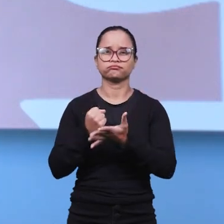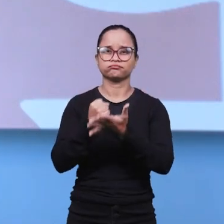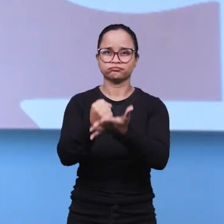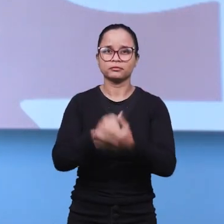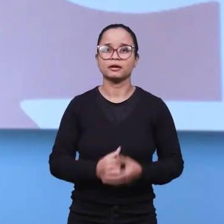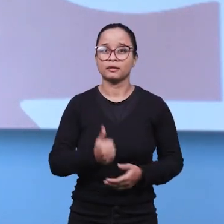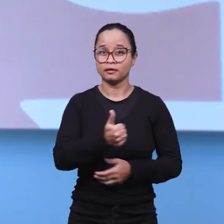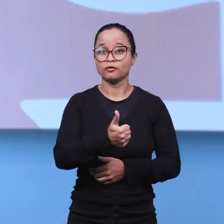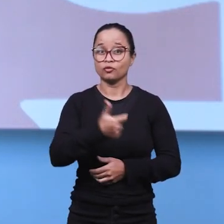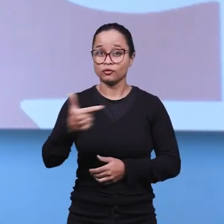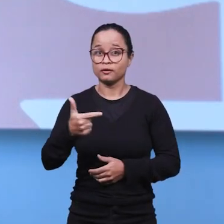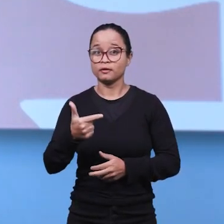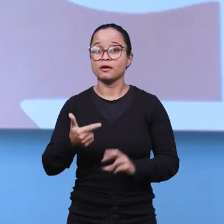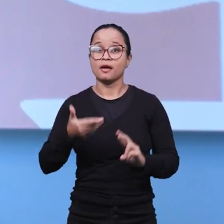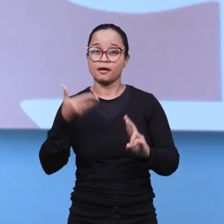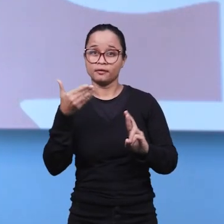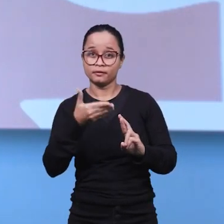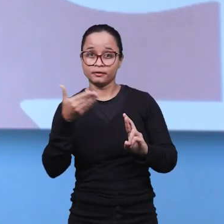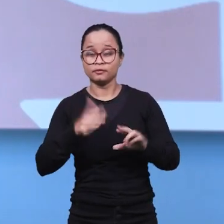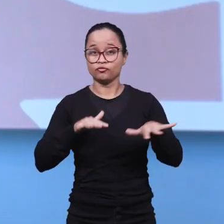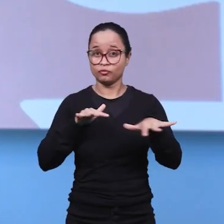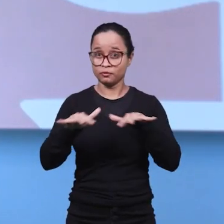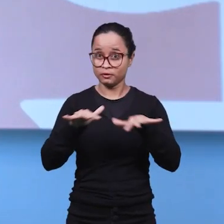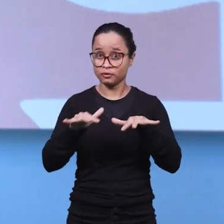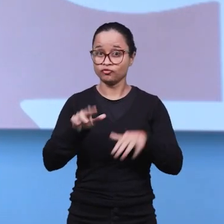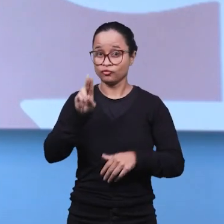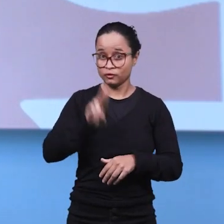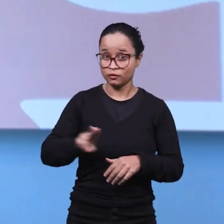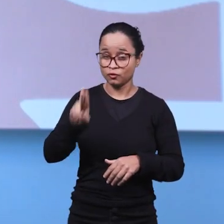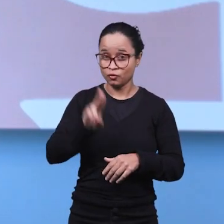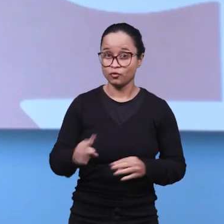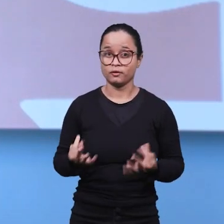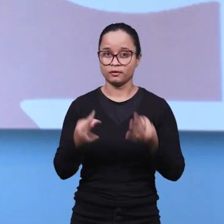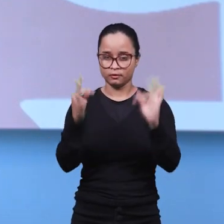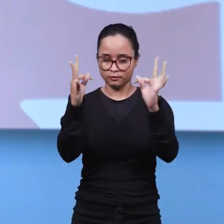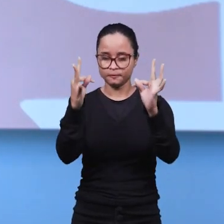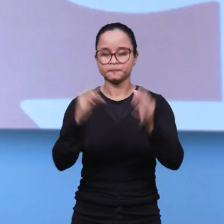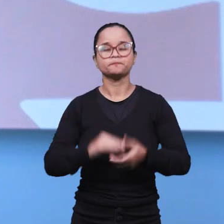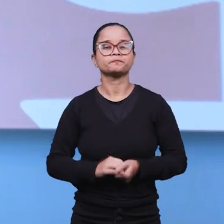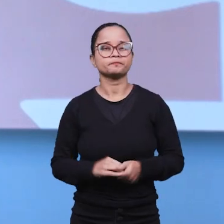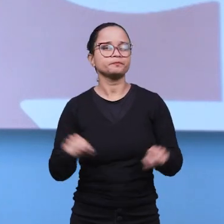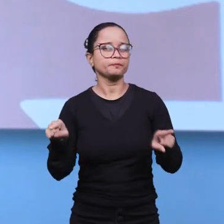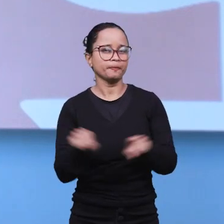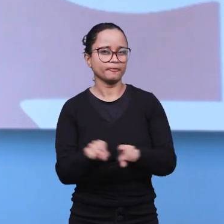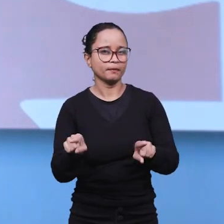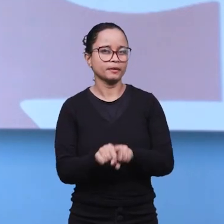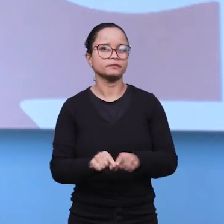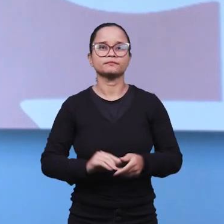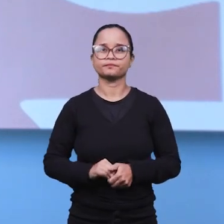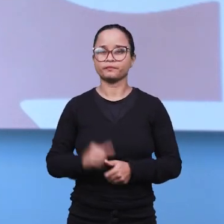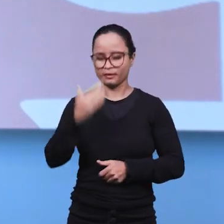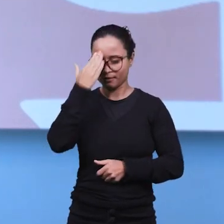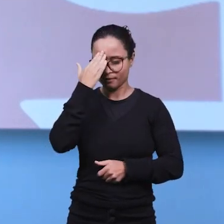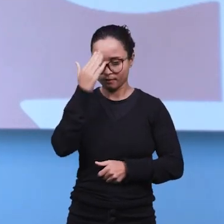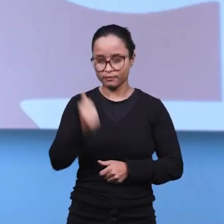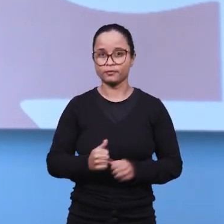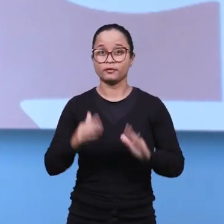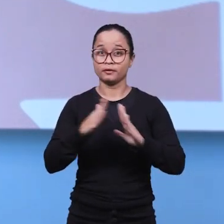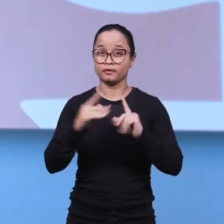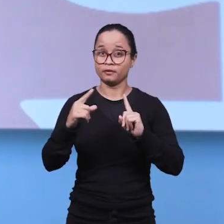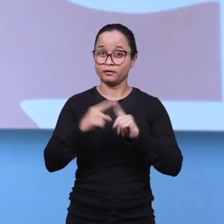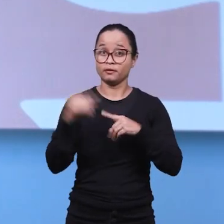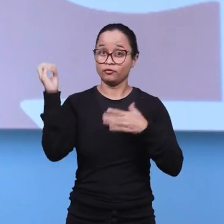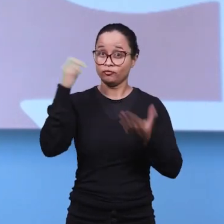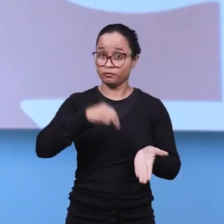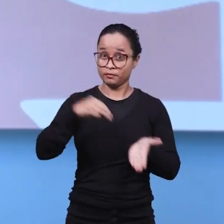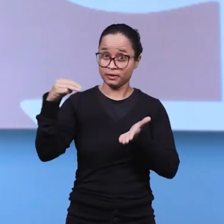12 referências de mobilidade de uso dessas tecnologias. Além disso, sabemos que a Igreja Cristã